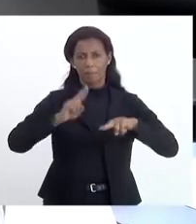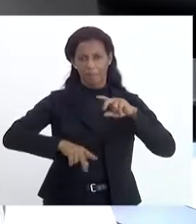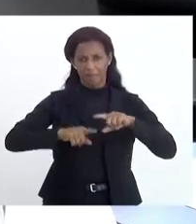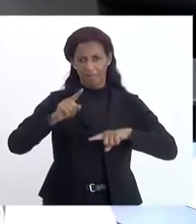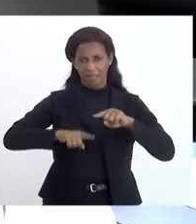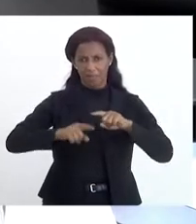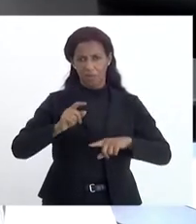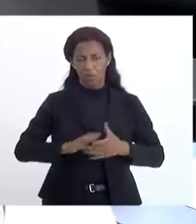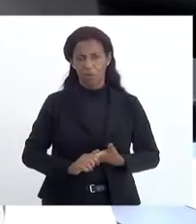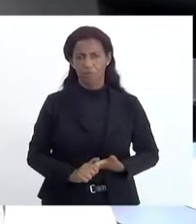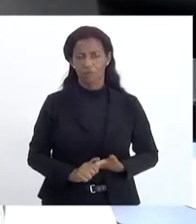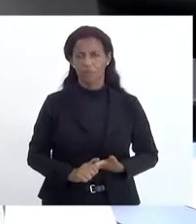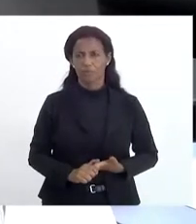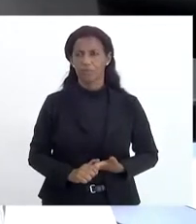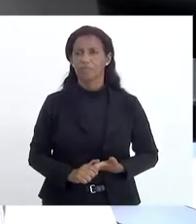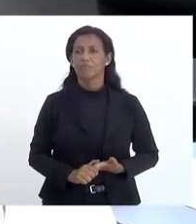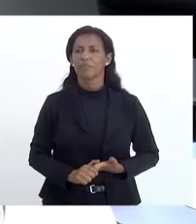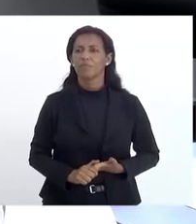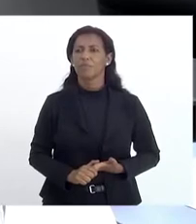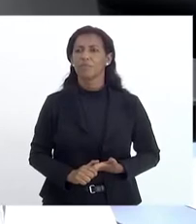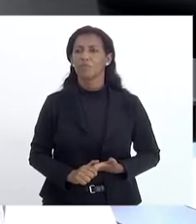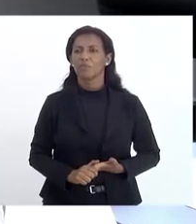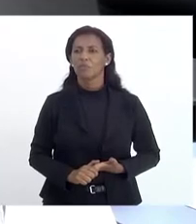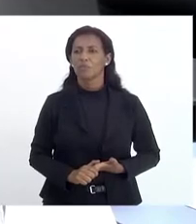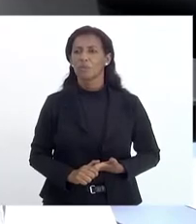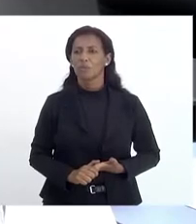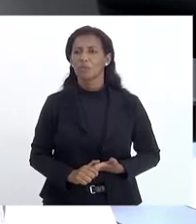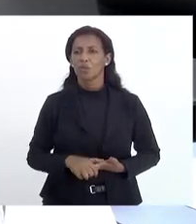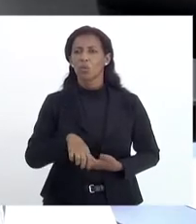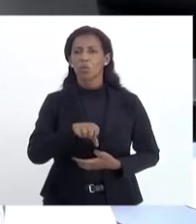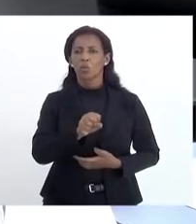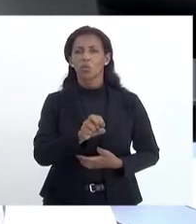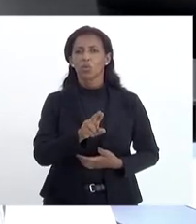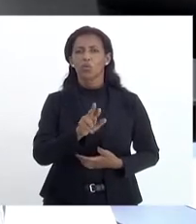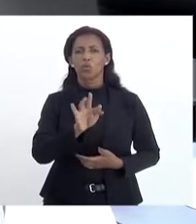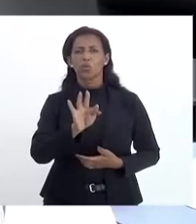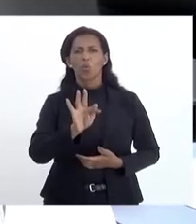Segundo me diz aqui a assessoria, podia checar agora, tem a lei